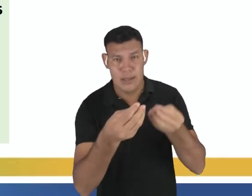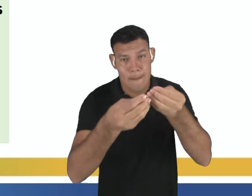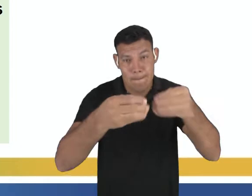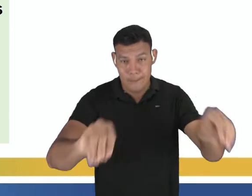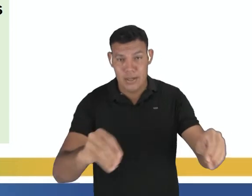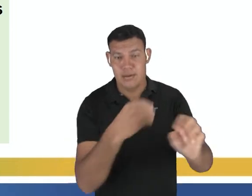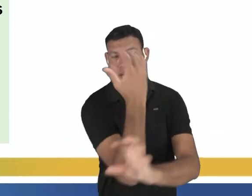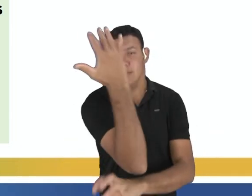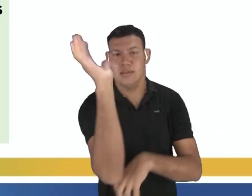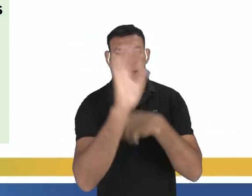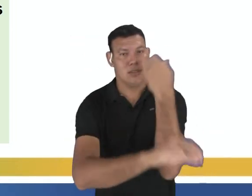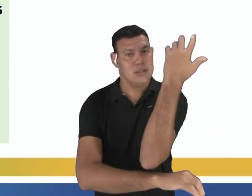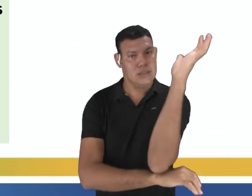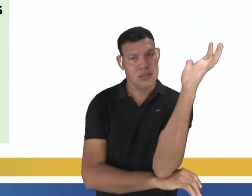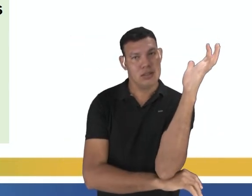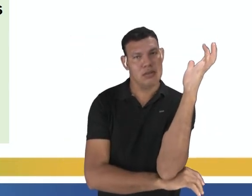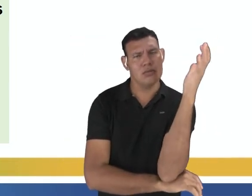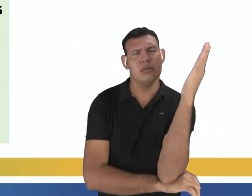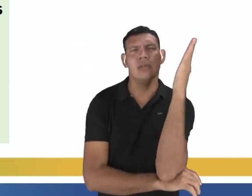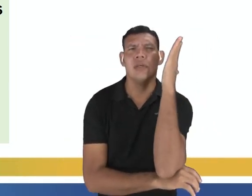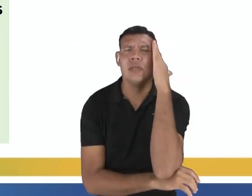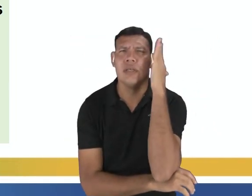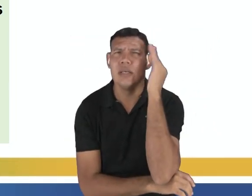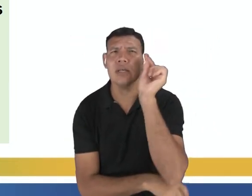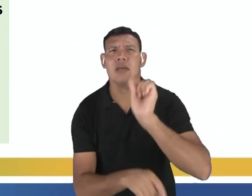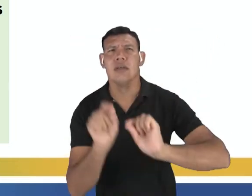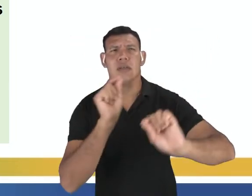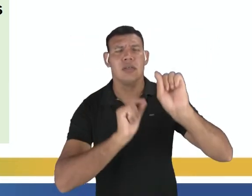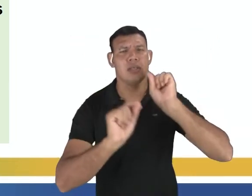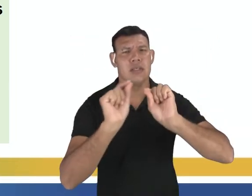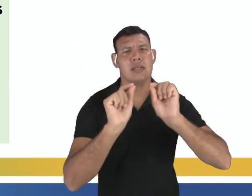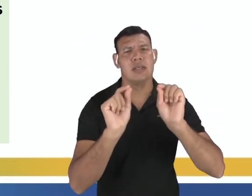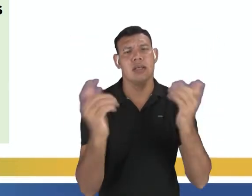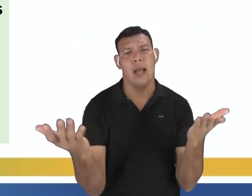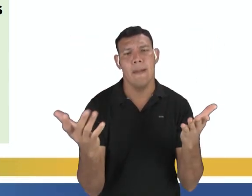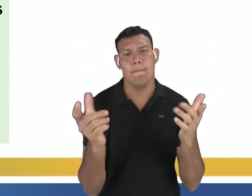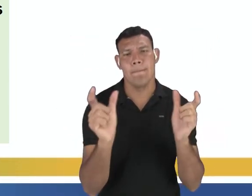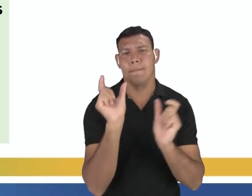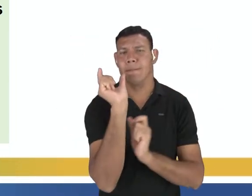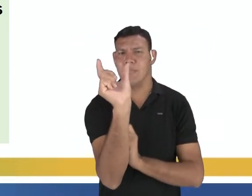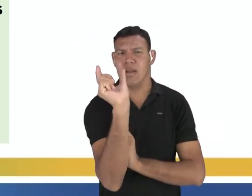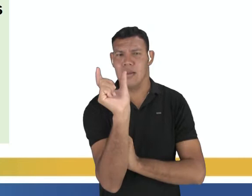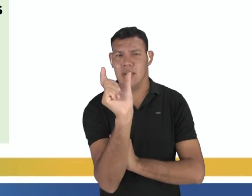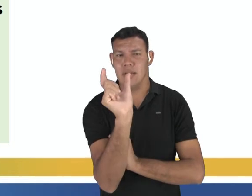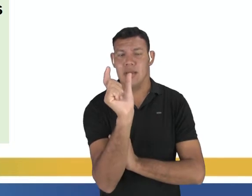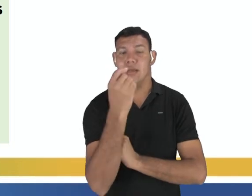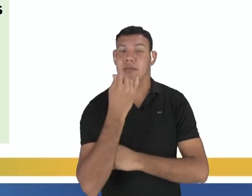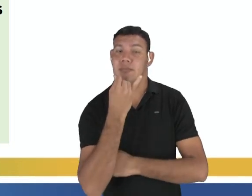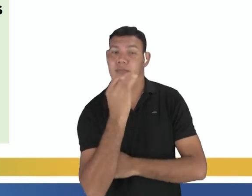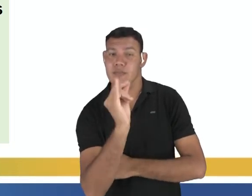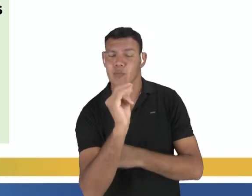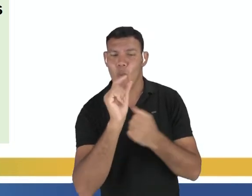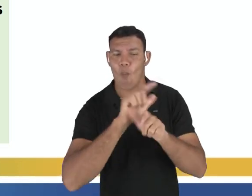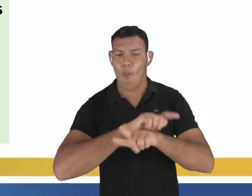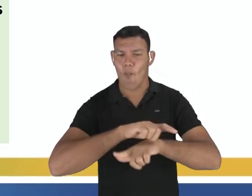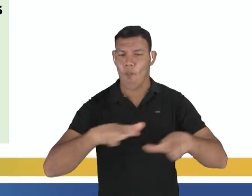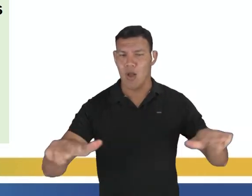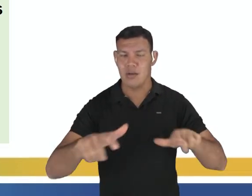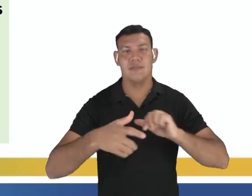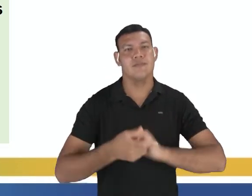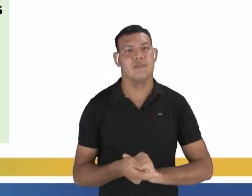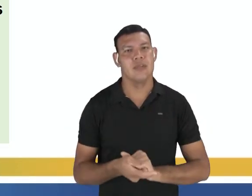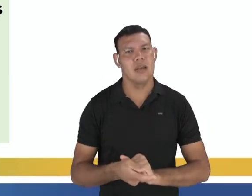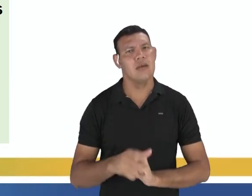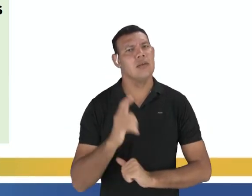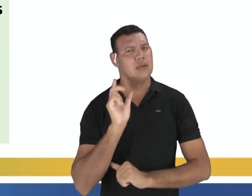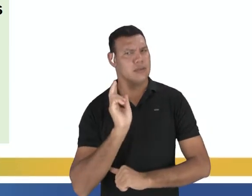causam impactos negativos no ambiente, o que se entende pelo termo energia limpa, né? Uma questão bem legal. Esse termo ele é